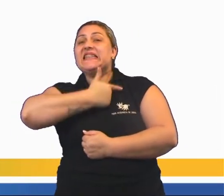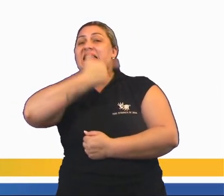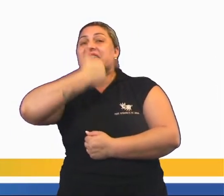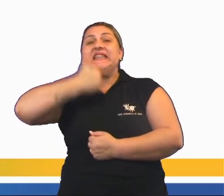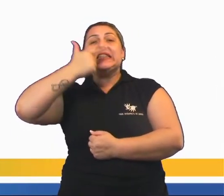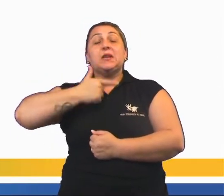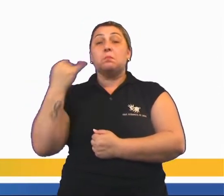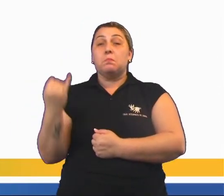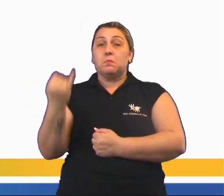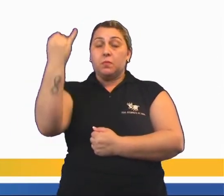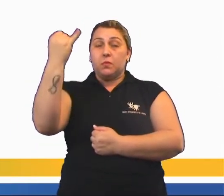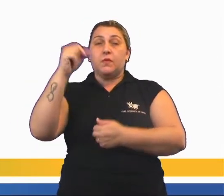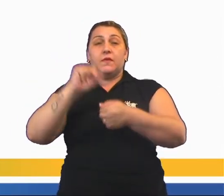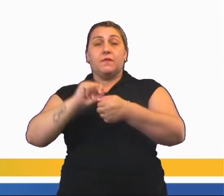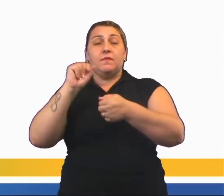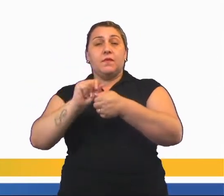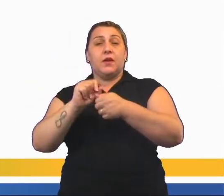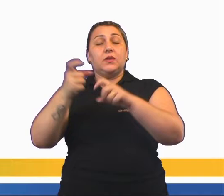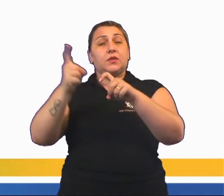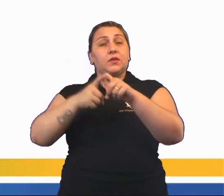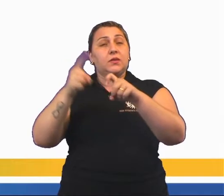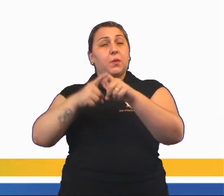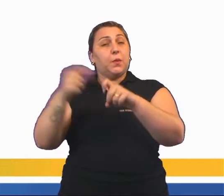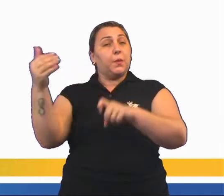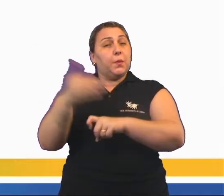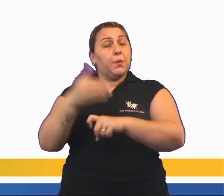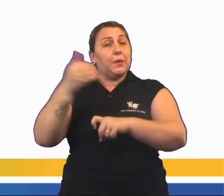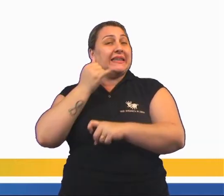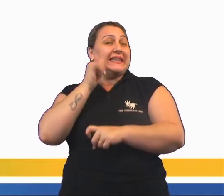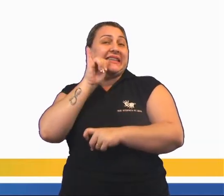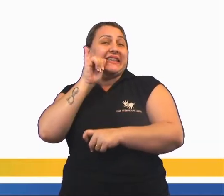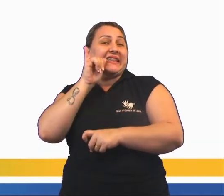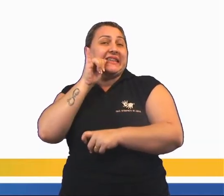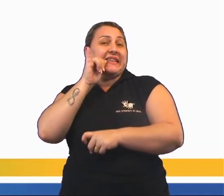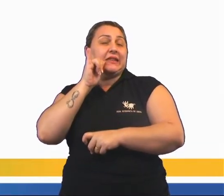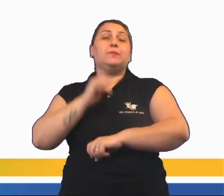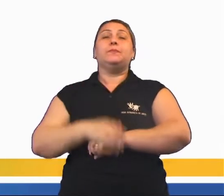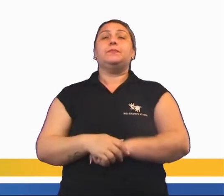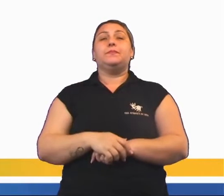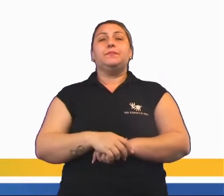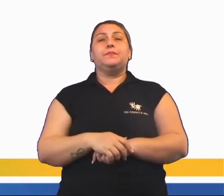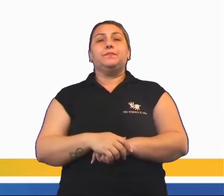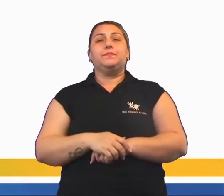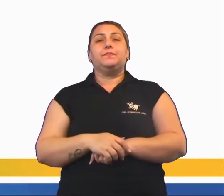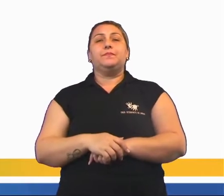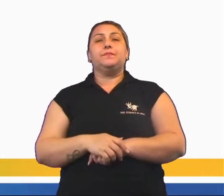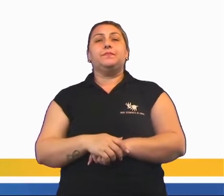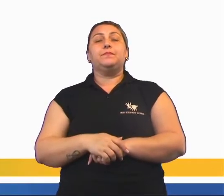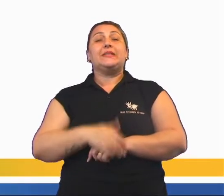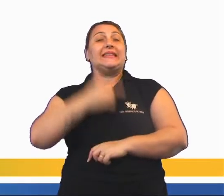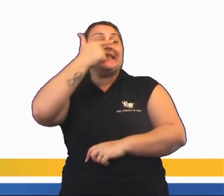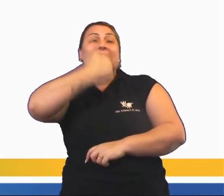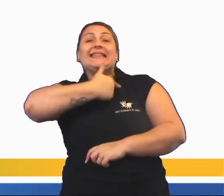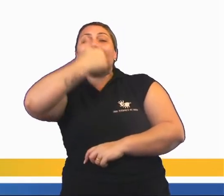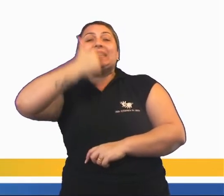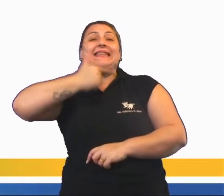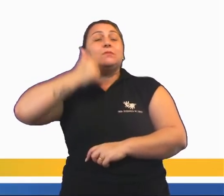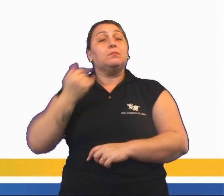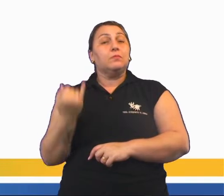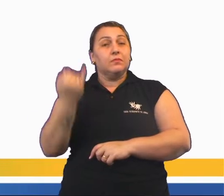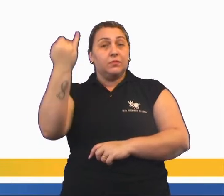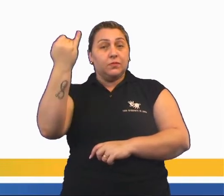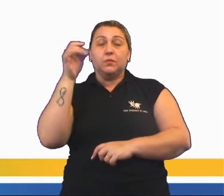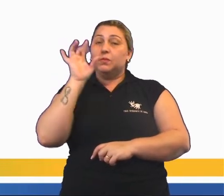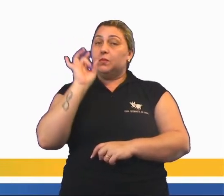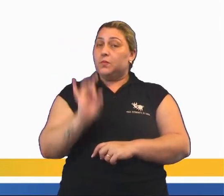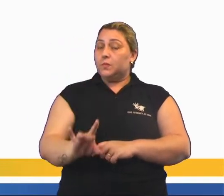é essencial que se faça consultas regulares ao dentista. A higiene bucal é essencial